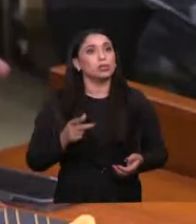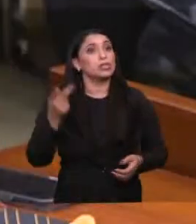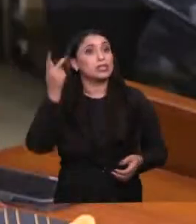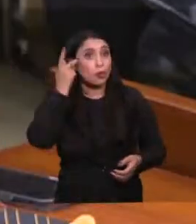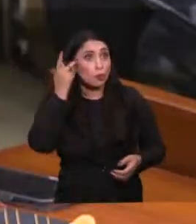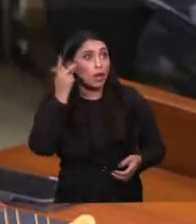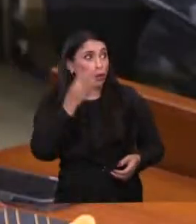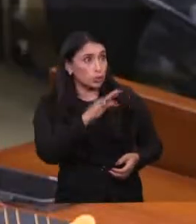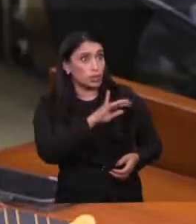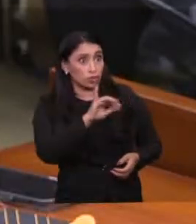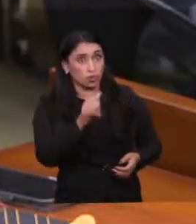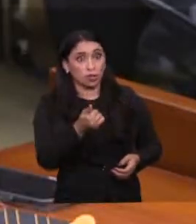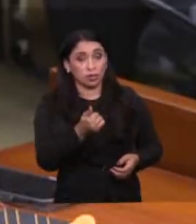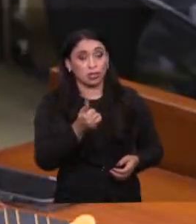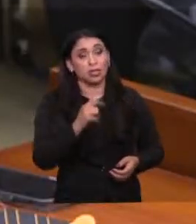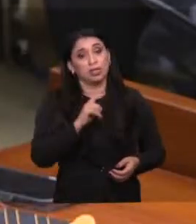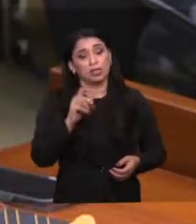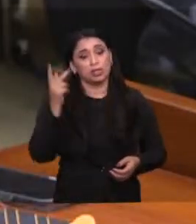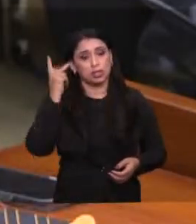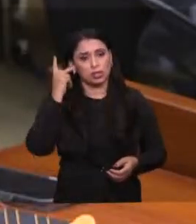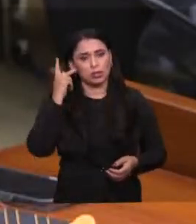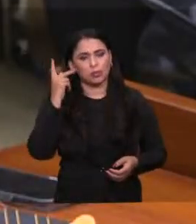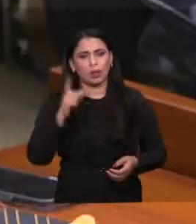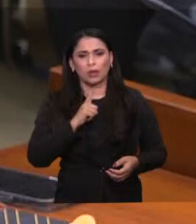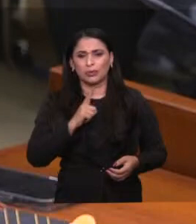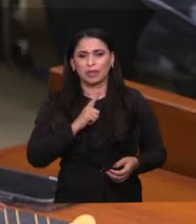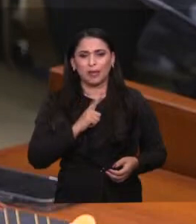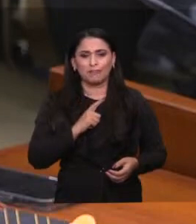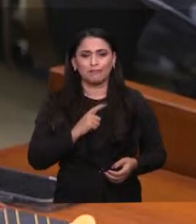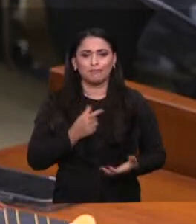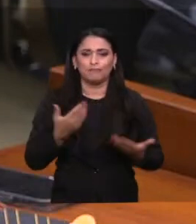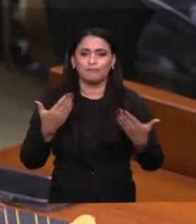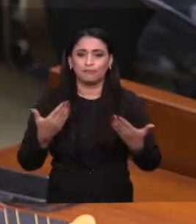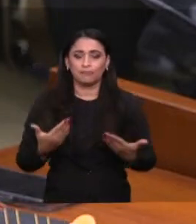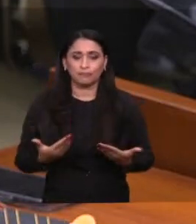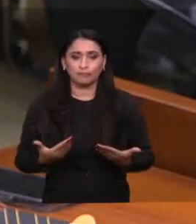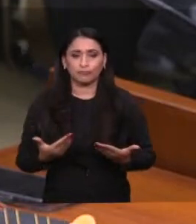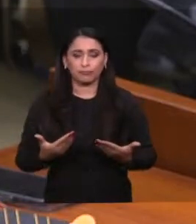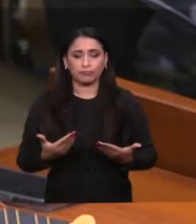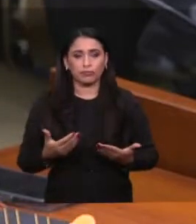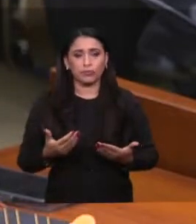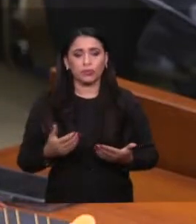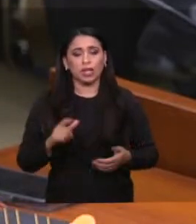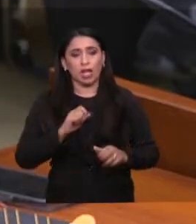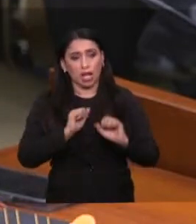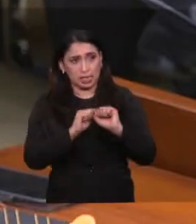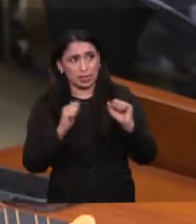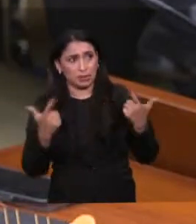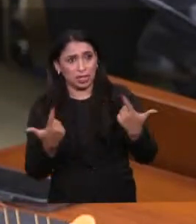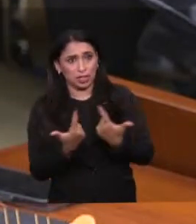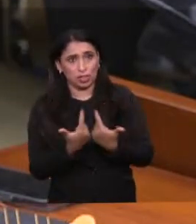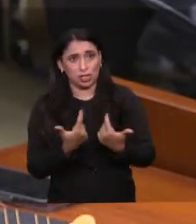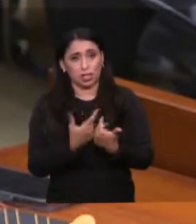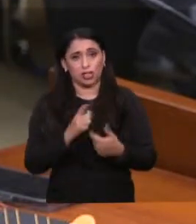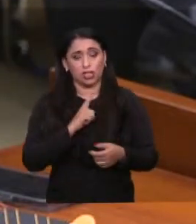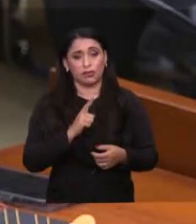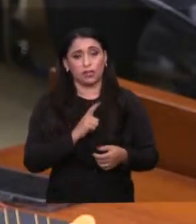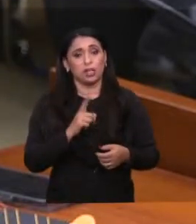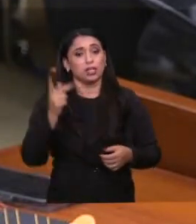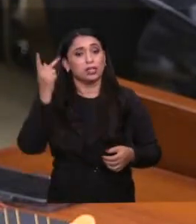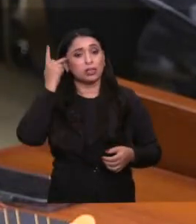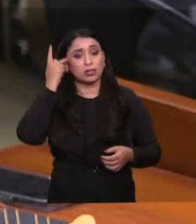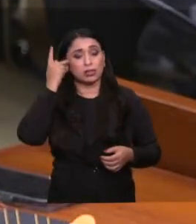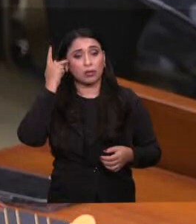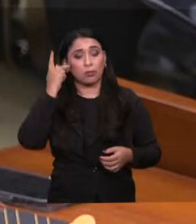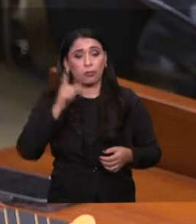Paulo, que está, nesse momento, batendo as portas da Assembleia Legislativa do Estado de São Paulo para subir